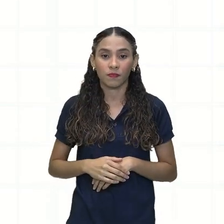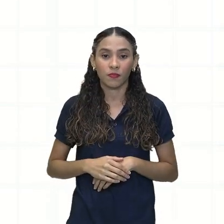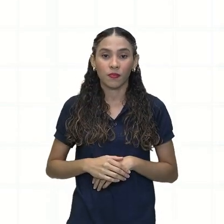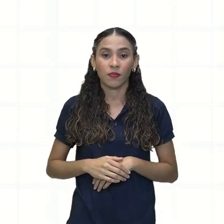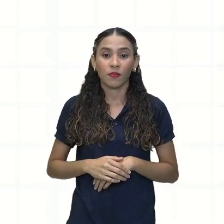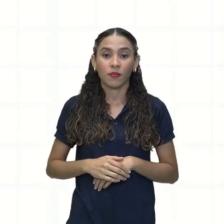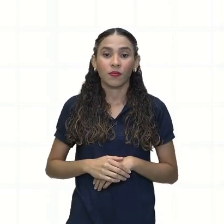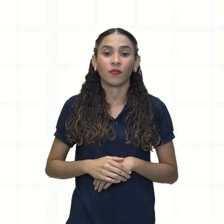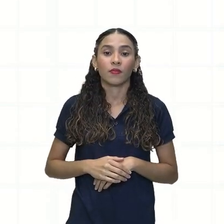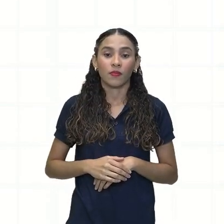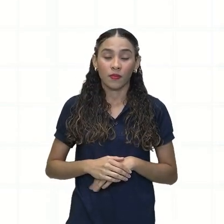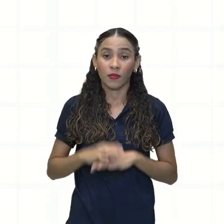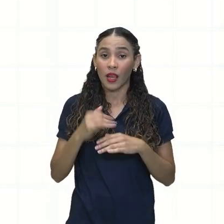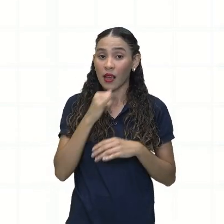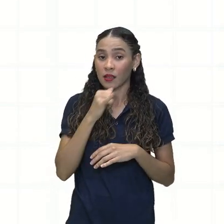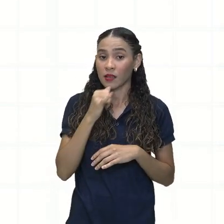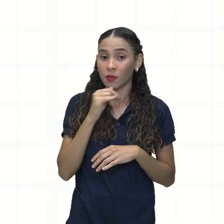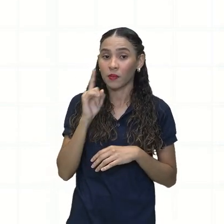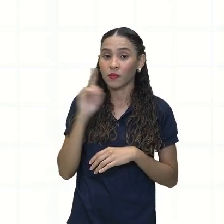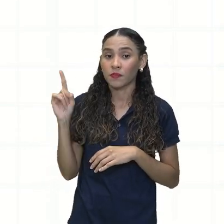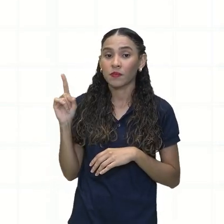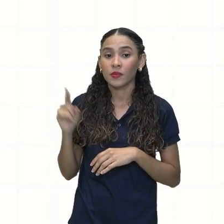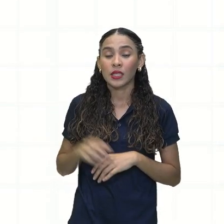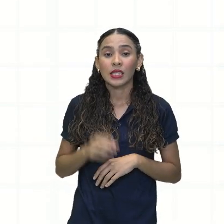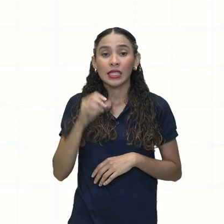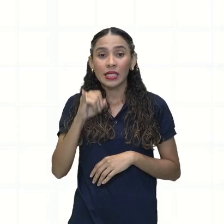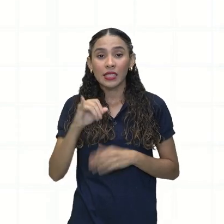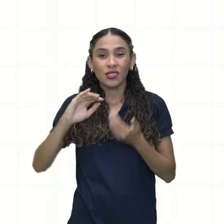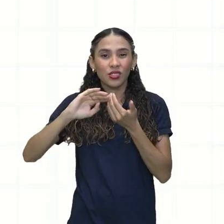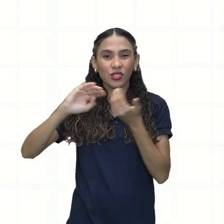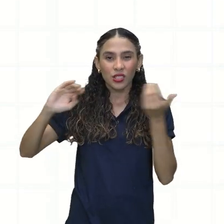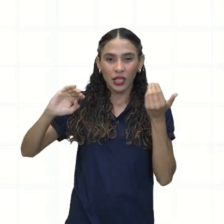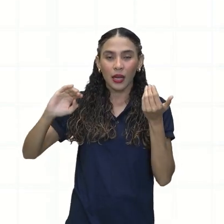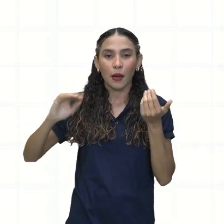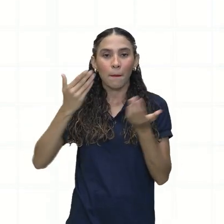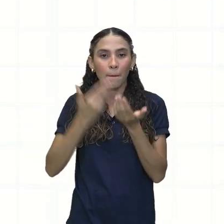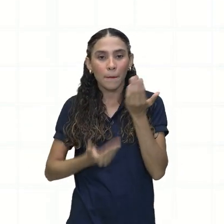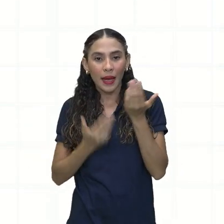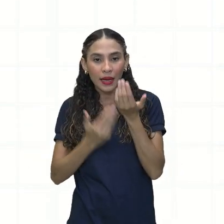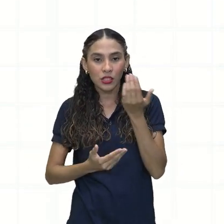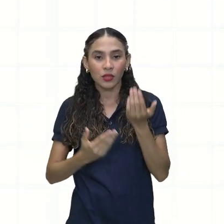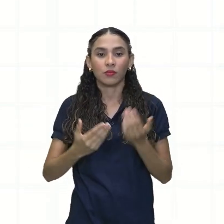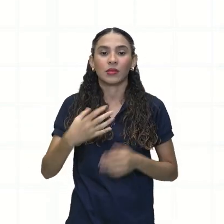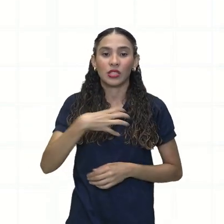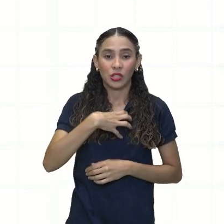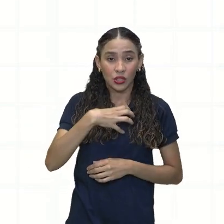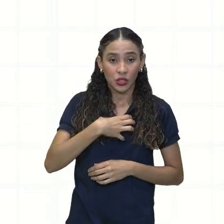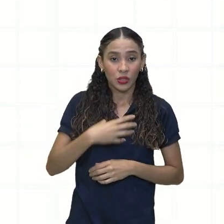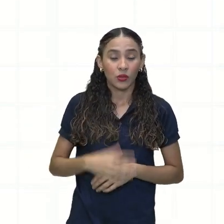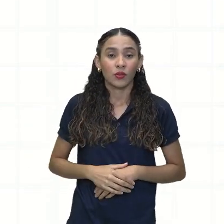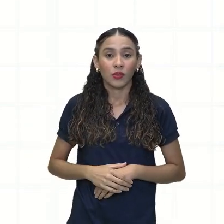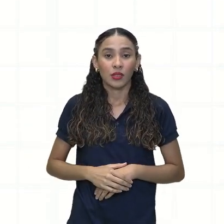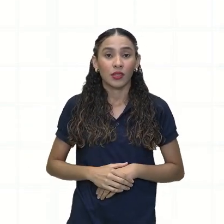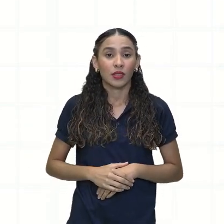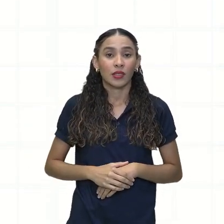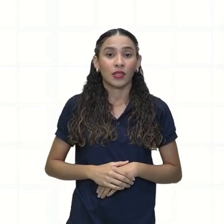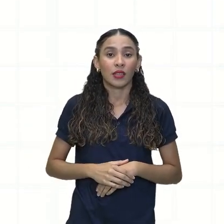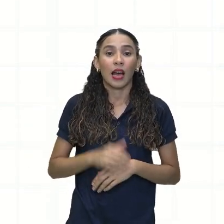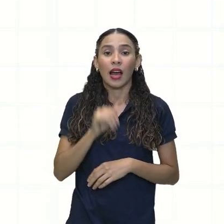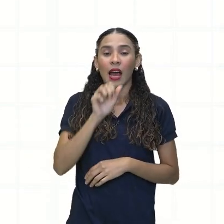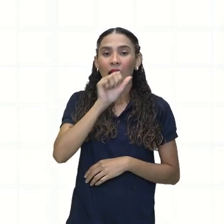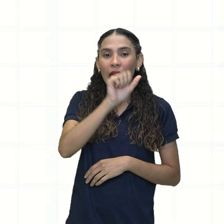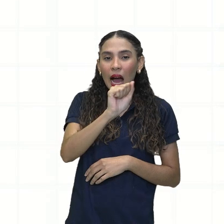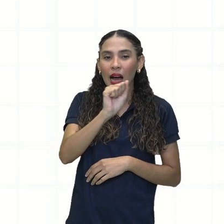é natureza? Quem é que, se eu tirar, perde sentido? Se eu disser natureza pede ajuda,